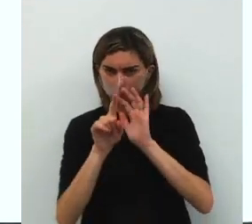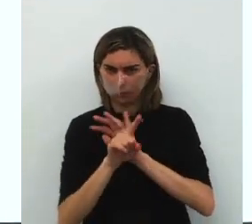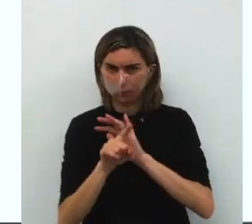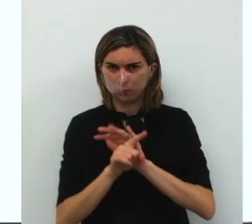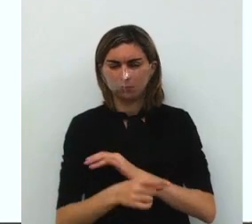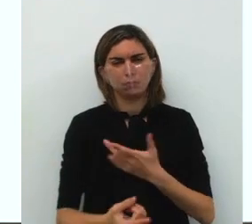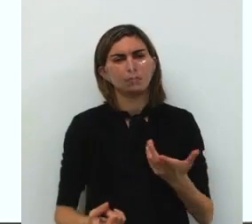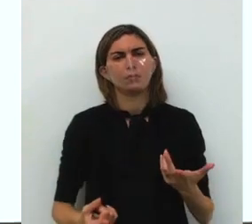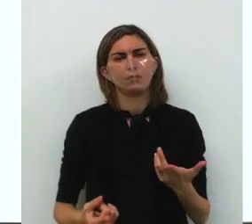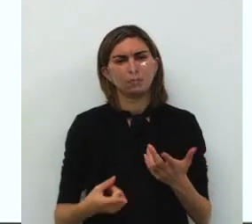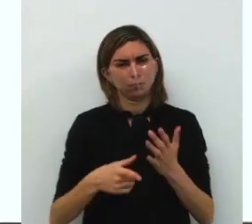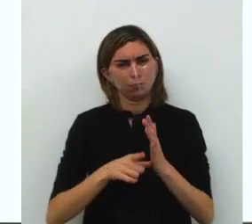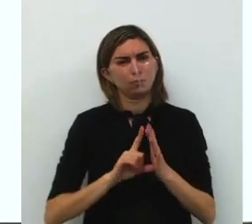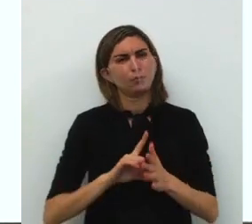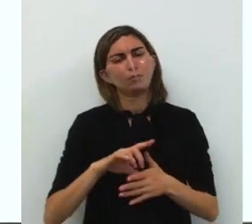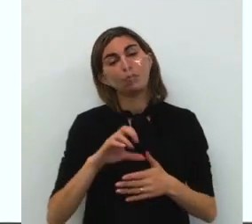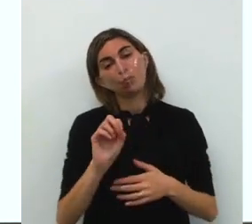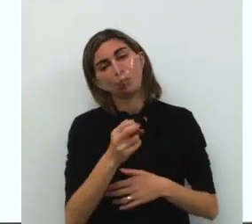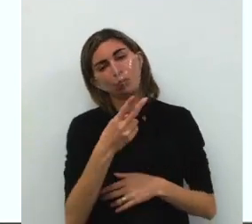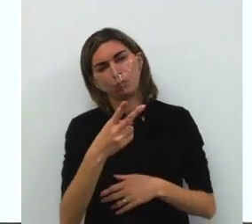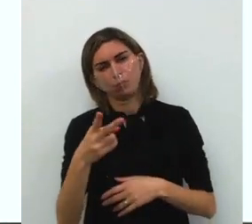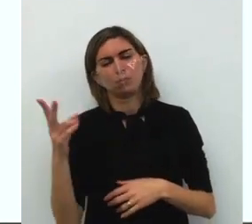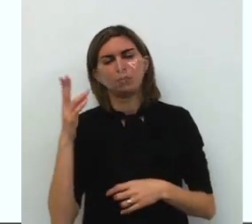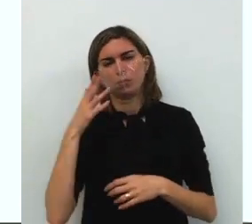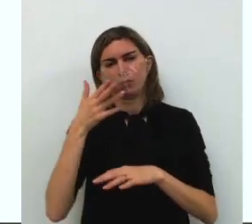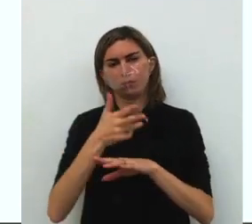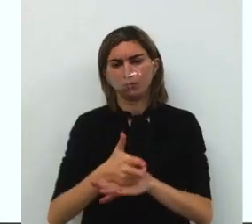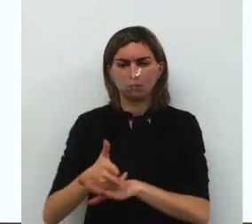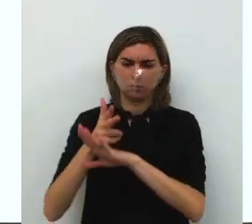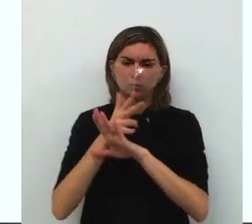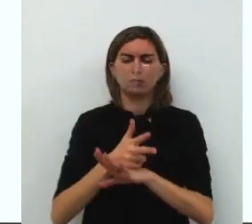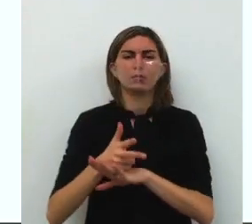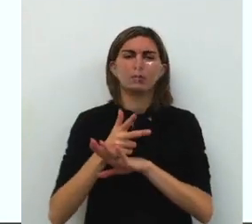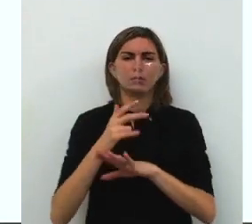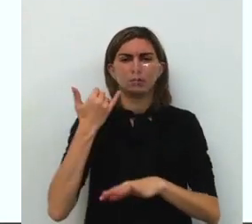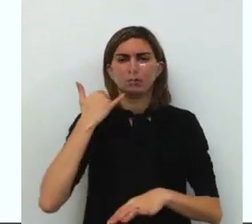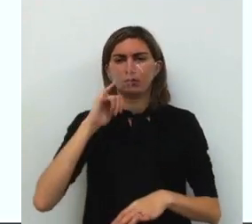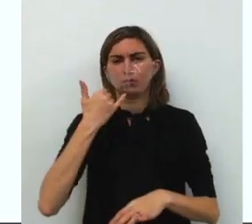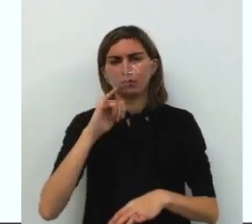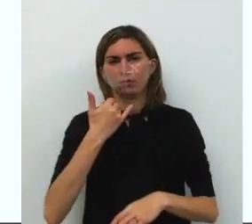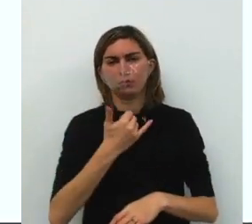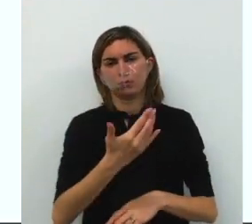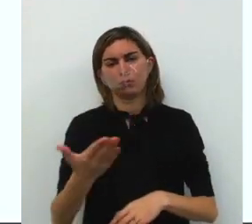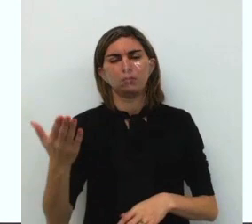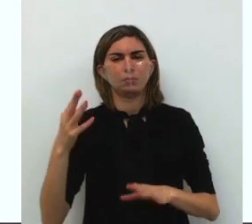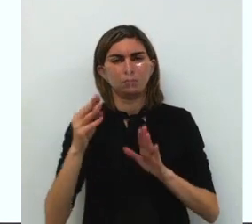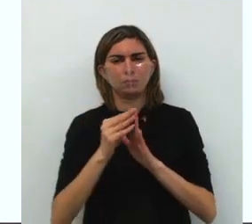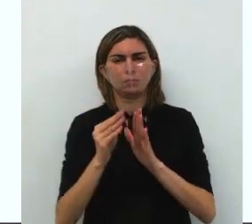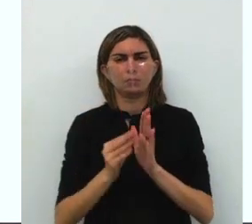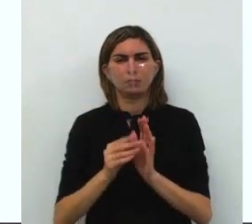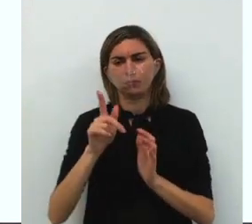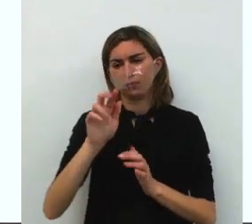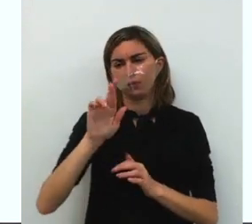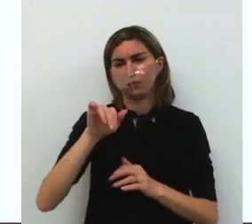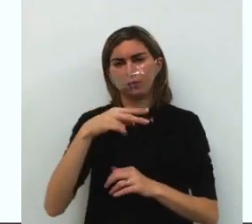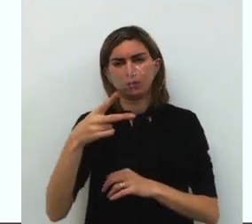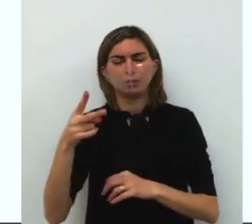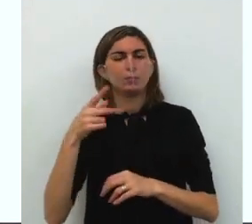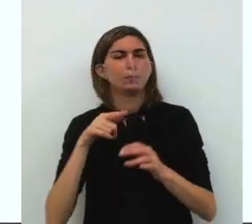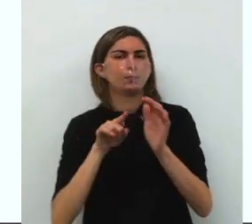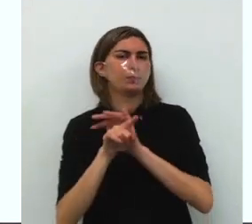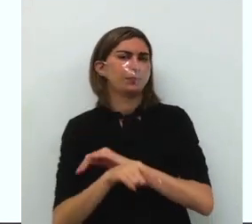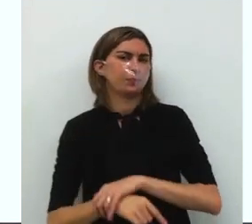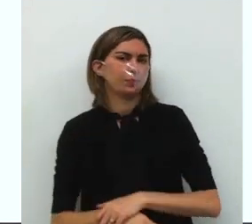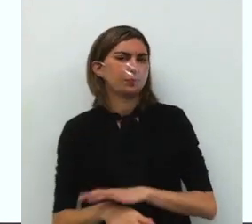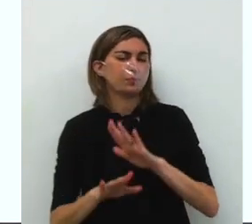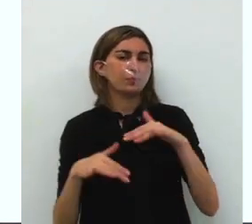perguntas formuladas anteriormente, ou se você vai gravar. Você pega o seu celular, modo gravação, e você